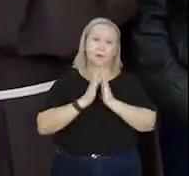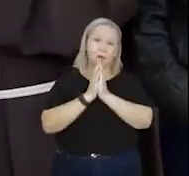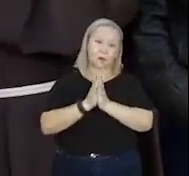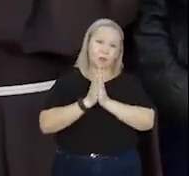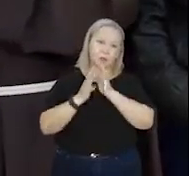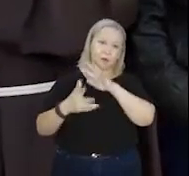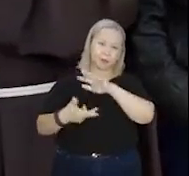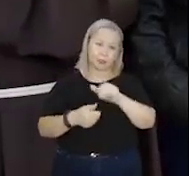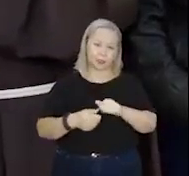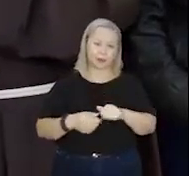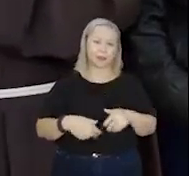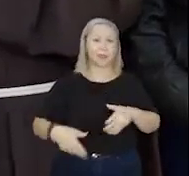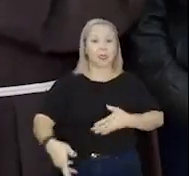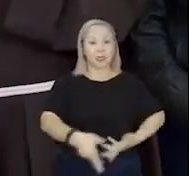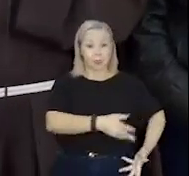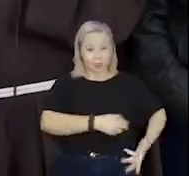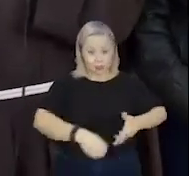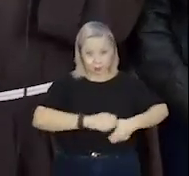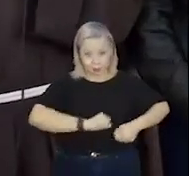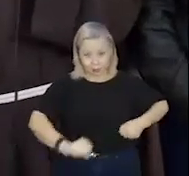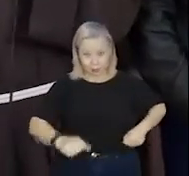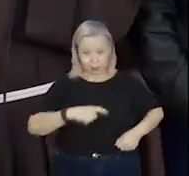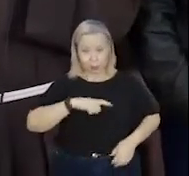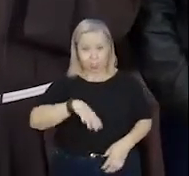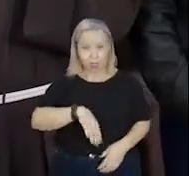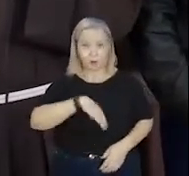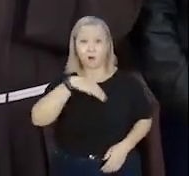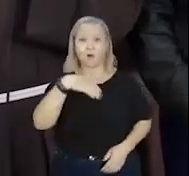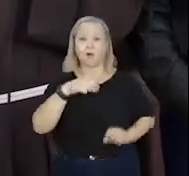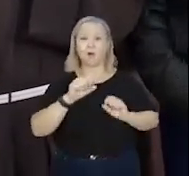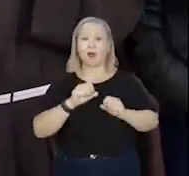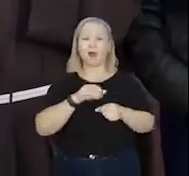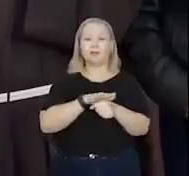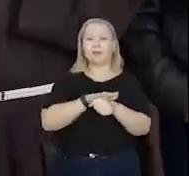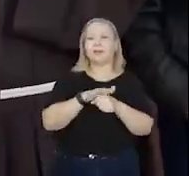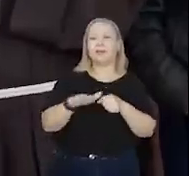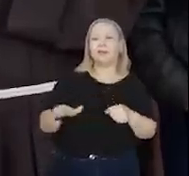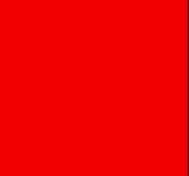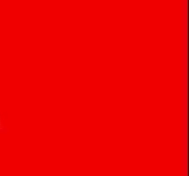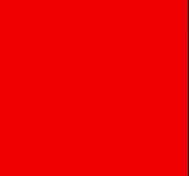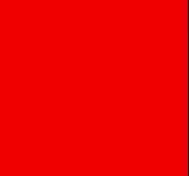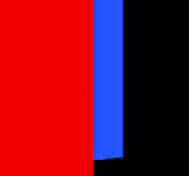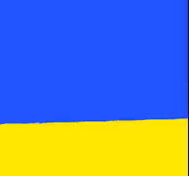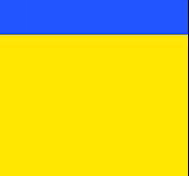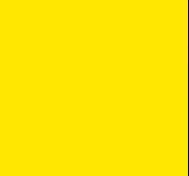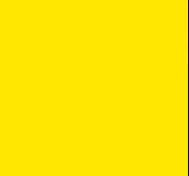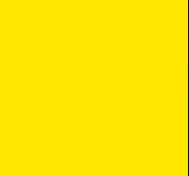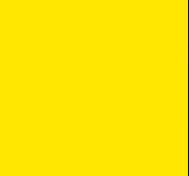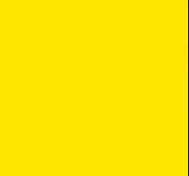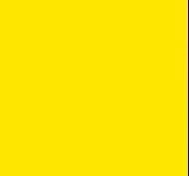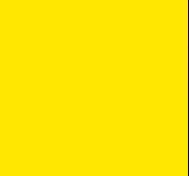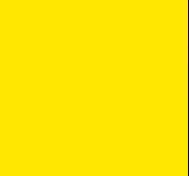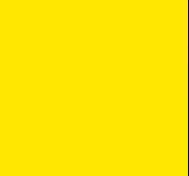franciscanos tenha ousadia de encher o mundo de paz e bem É o que nós mais queremos